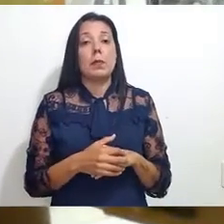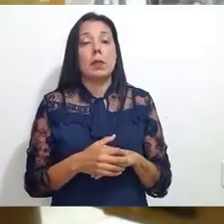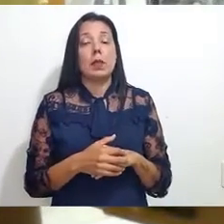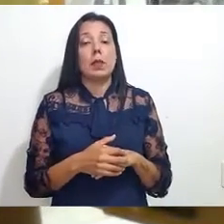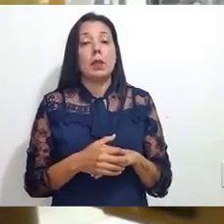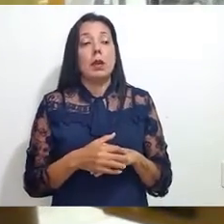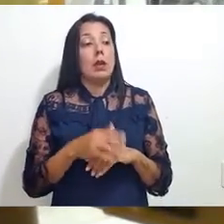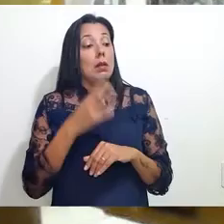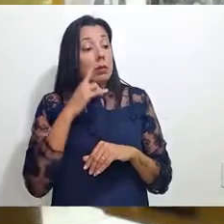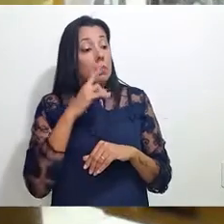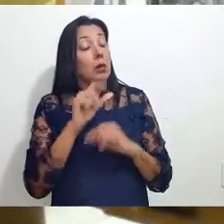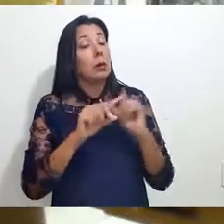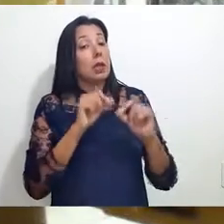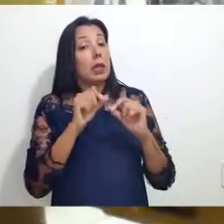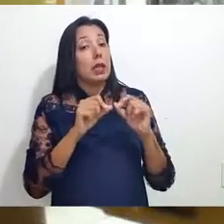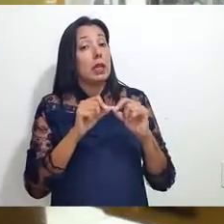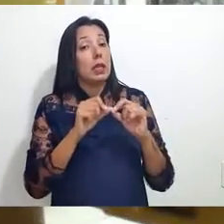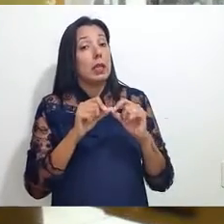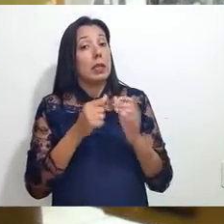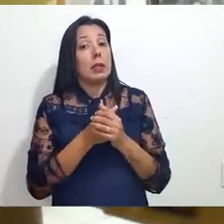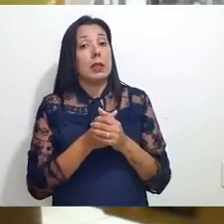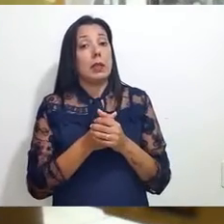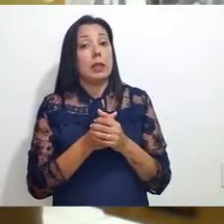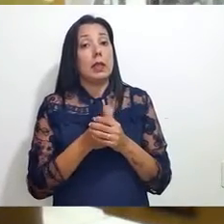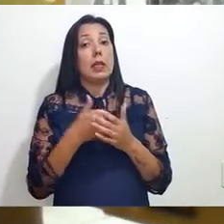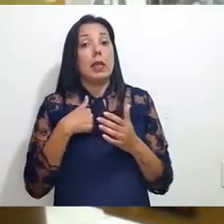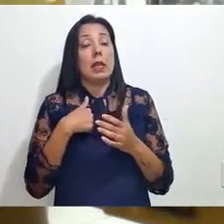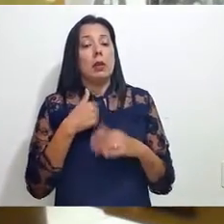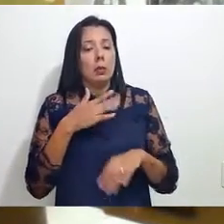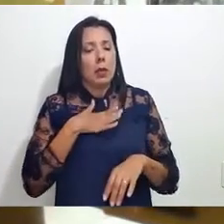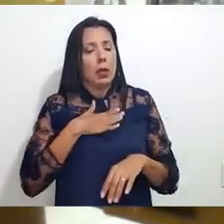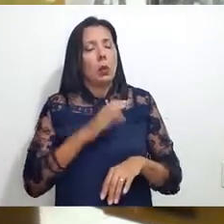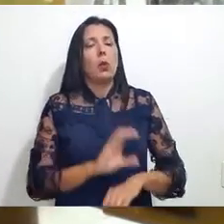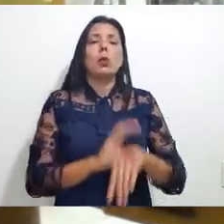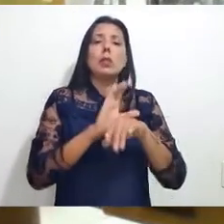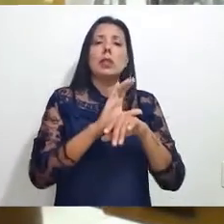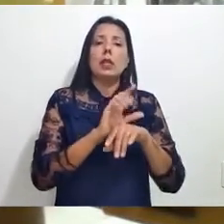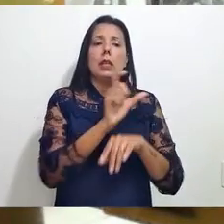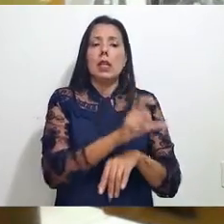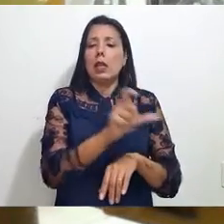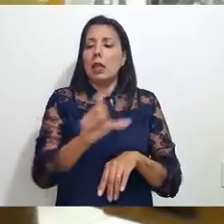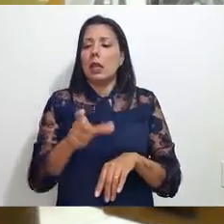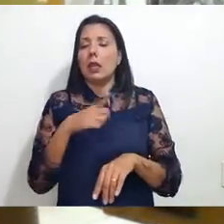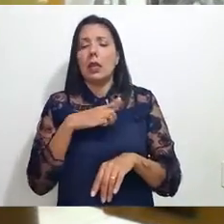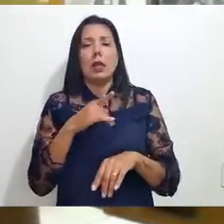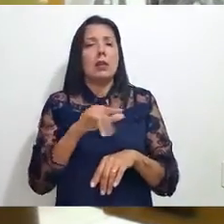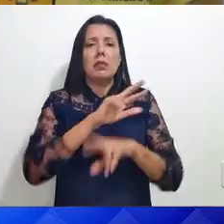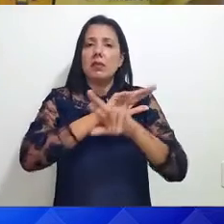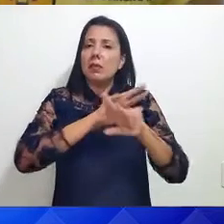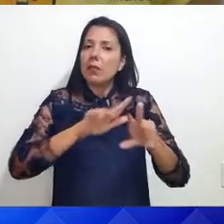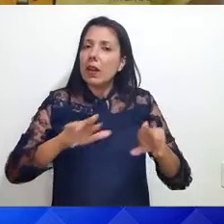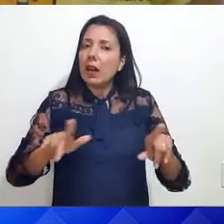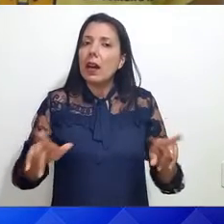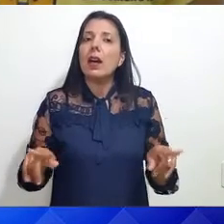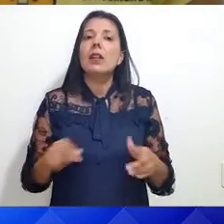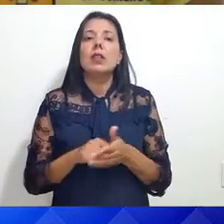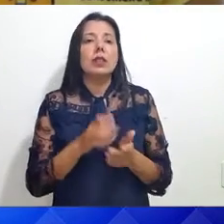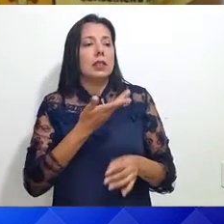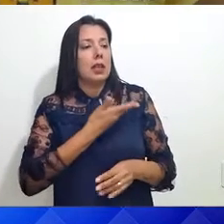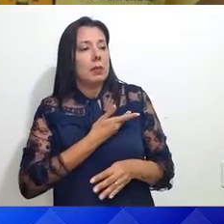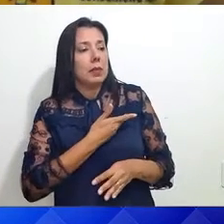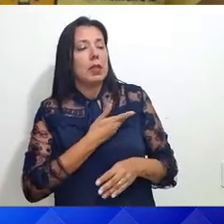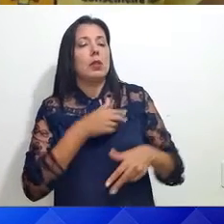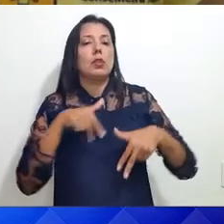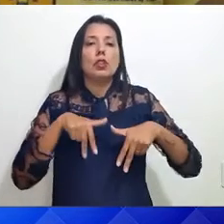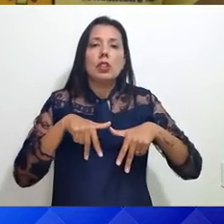dizer que aprendi muito com vocês duas, Márcia e Eliane, e vamos à luta, nessa luta que não é minha, não é sua, é de todos, é dever de